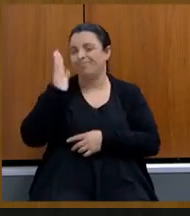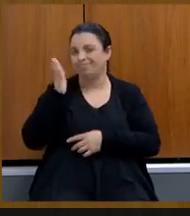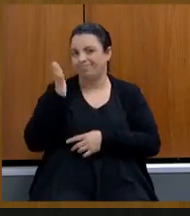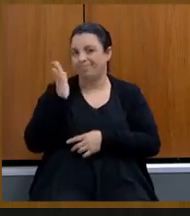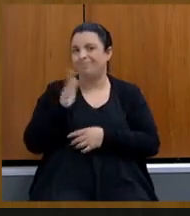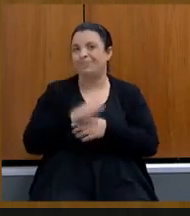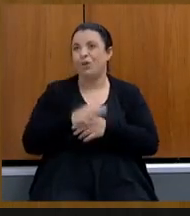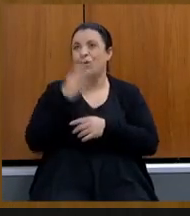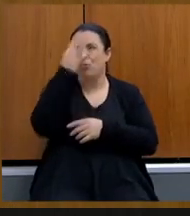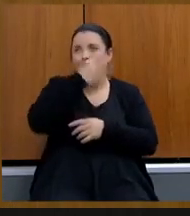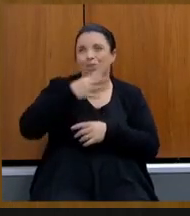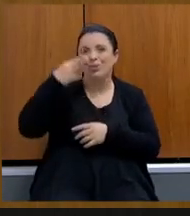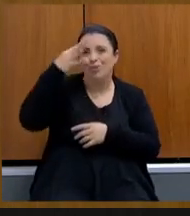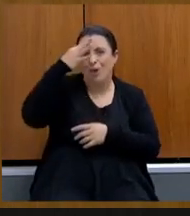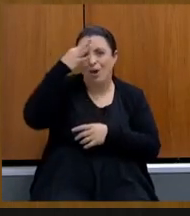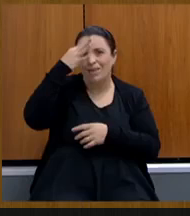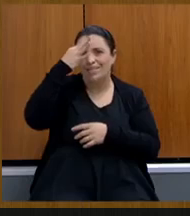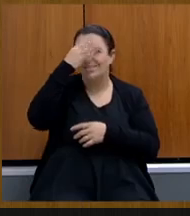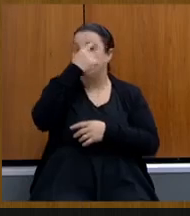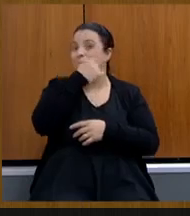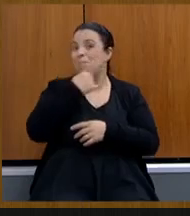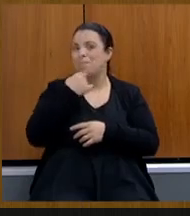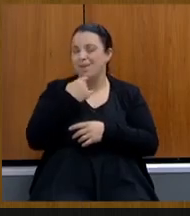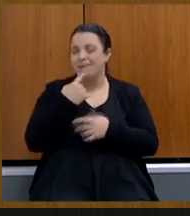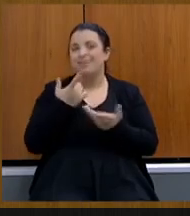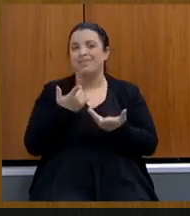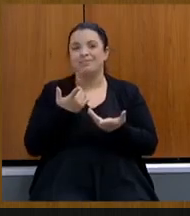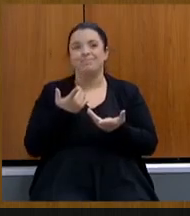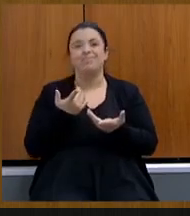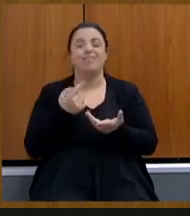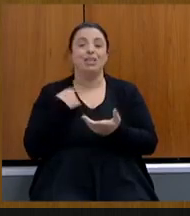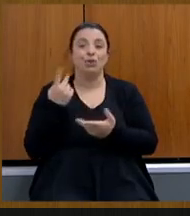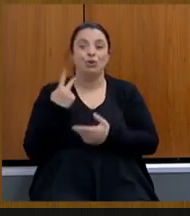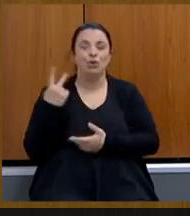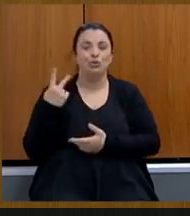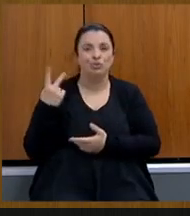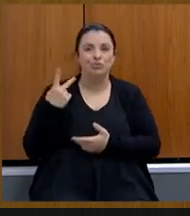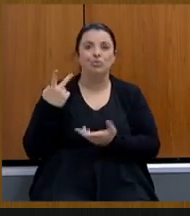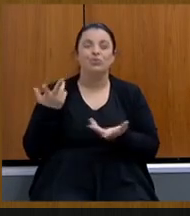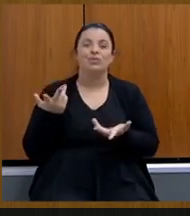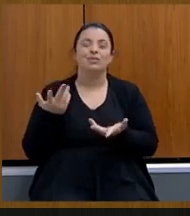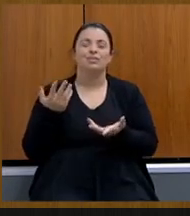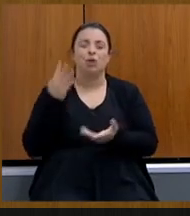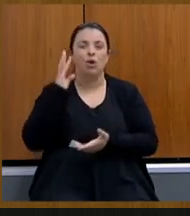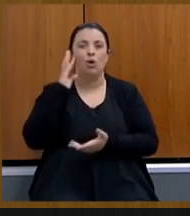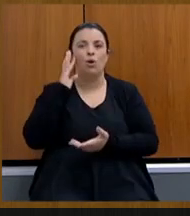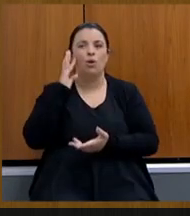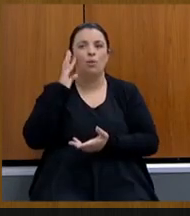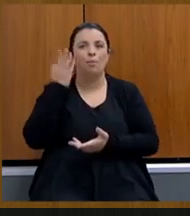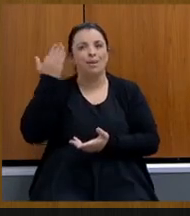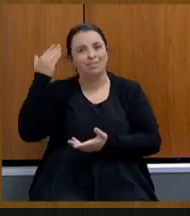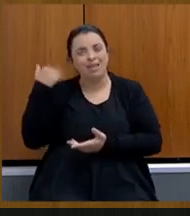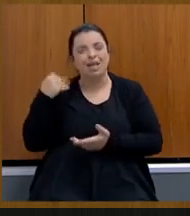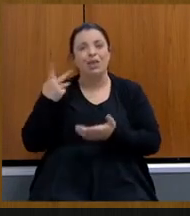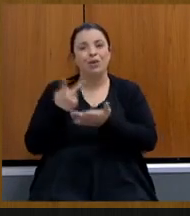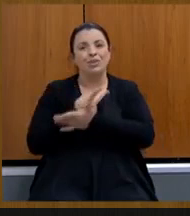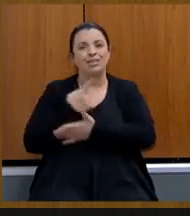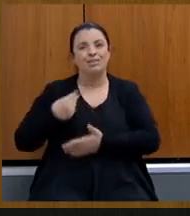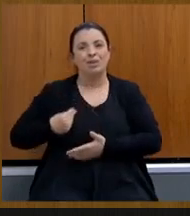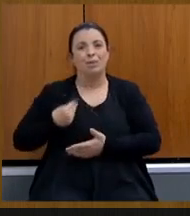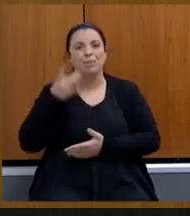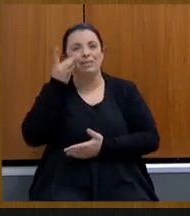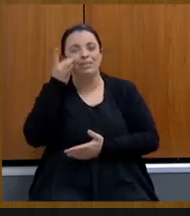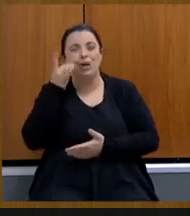4:30 né É um momento nós duas né acho que a última ocasião presencial tinha